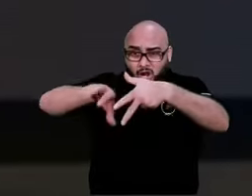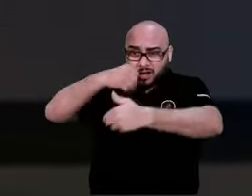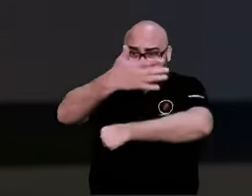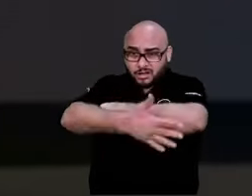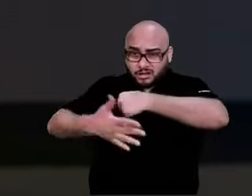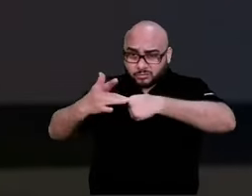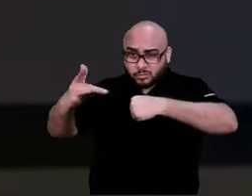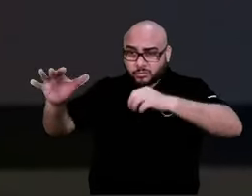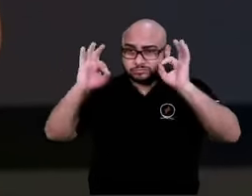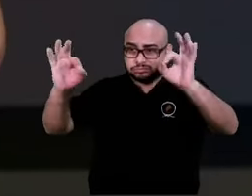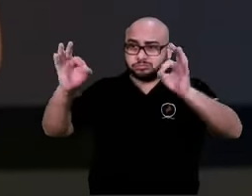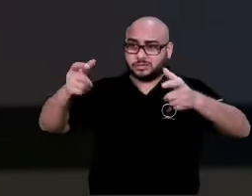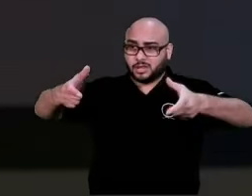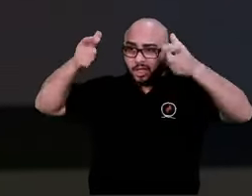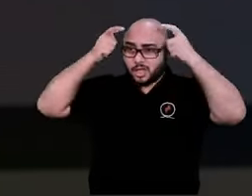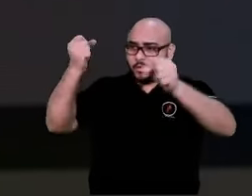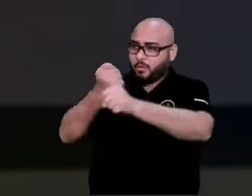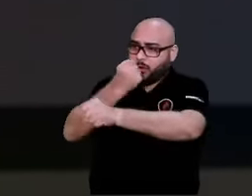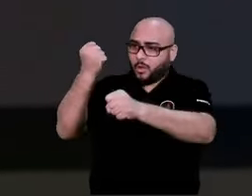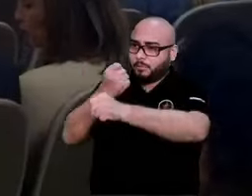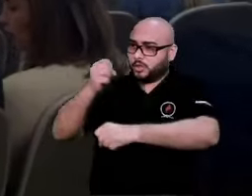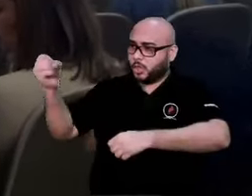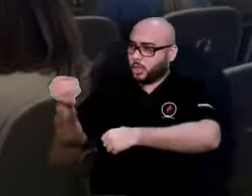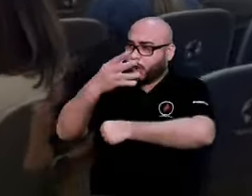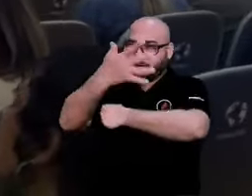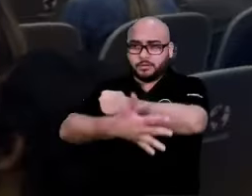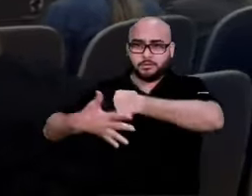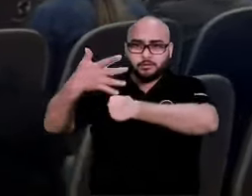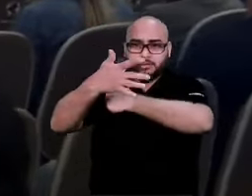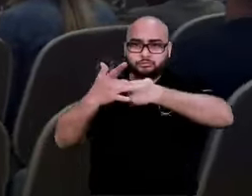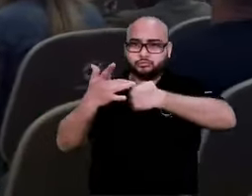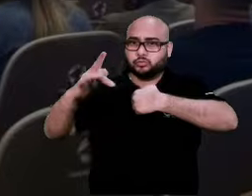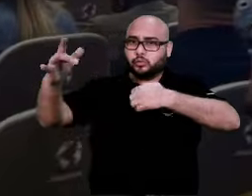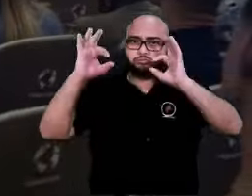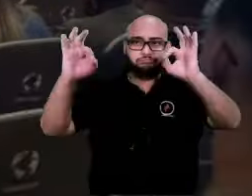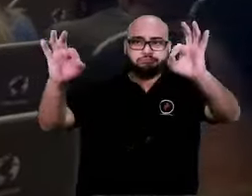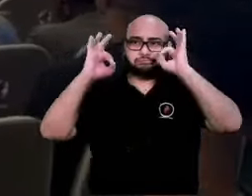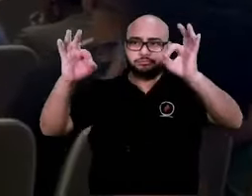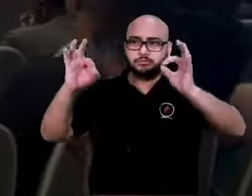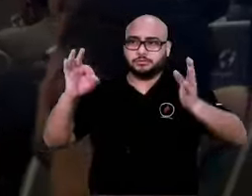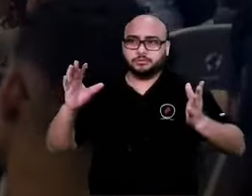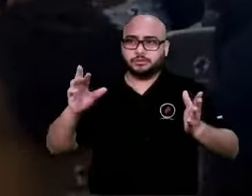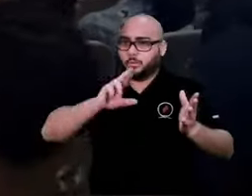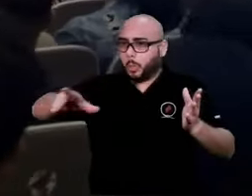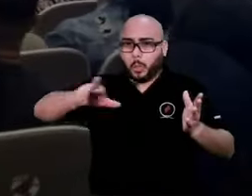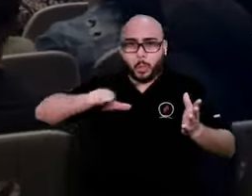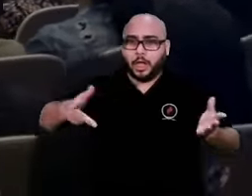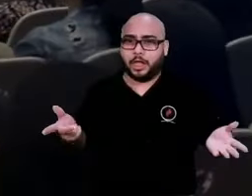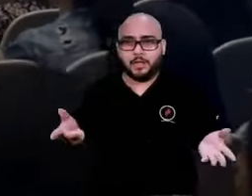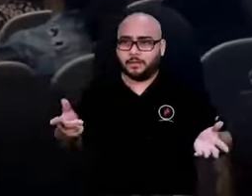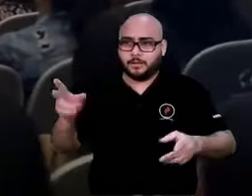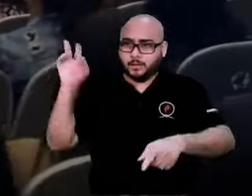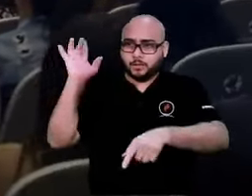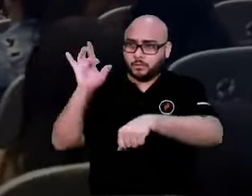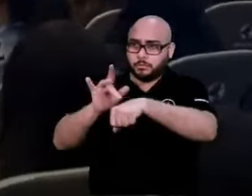de bronze. E aí está Sisaque saindo com tudo, pastor, achando que venceu a